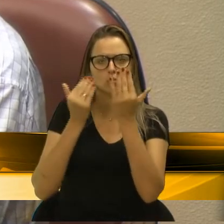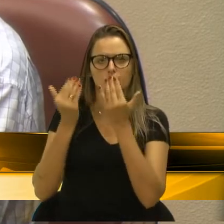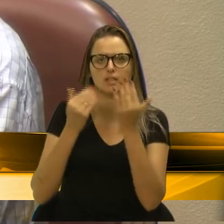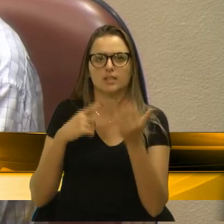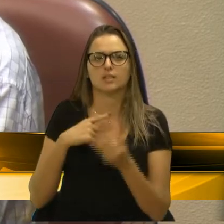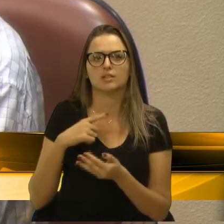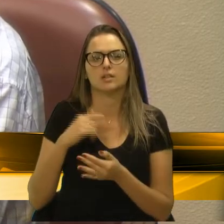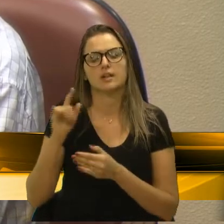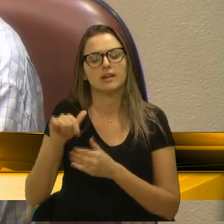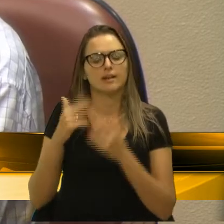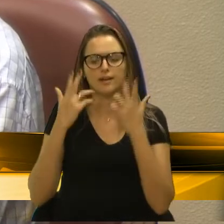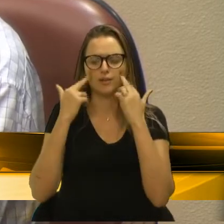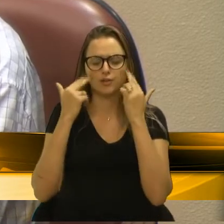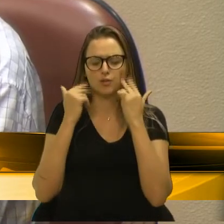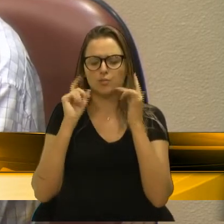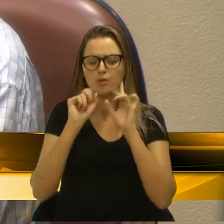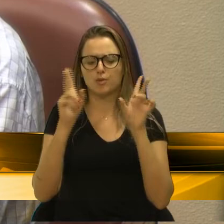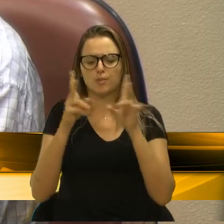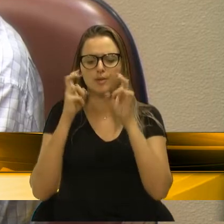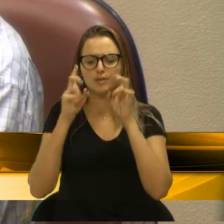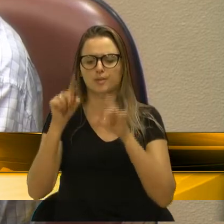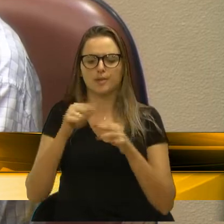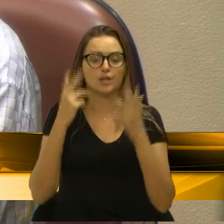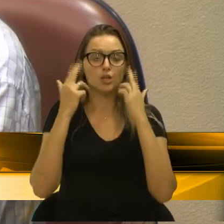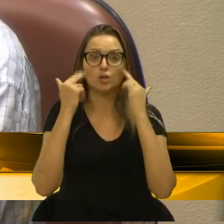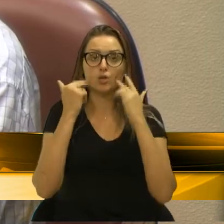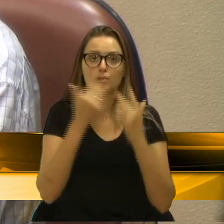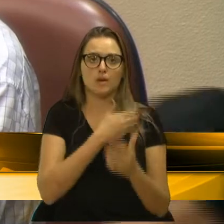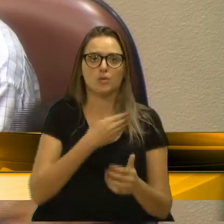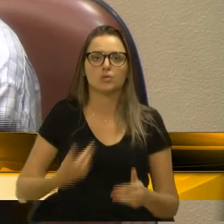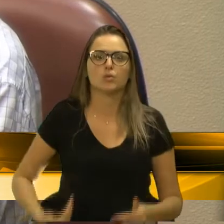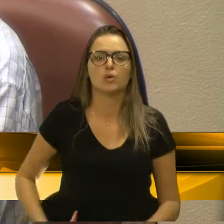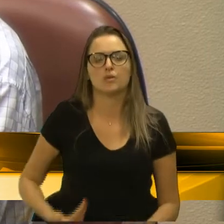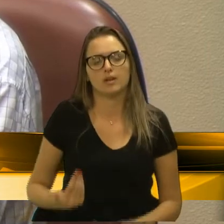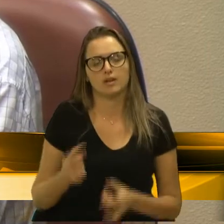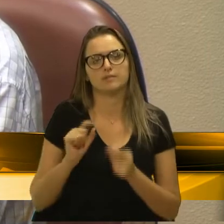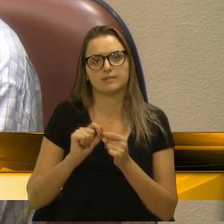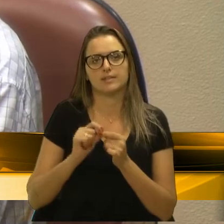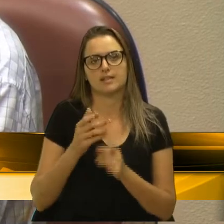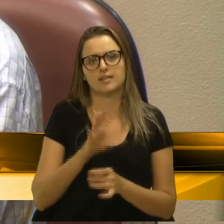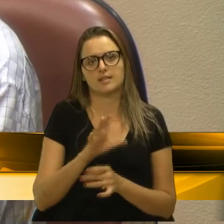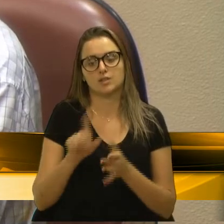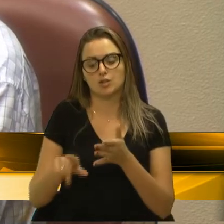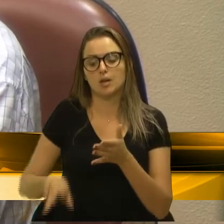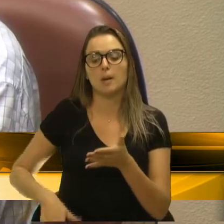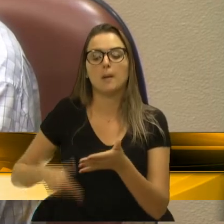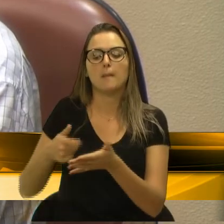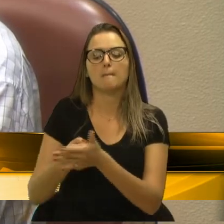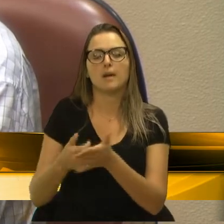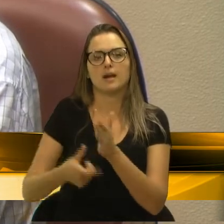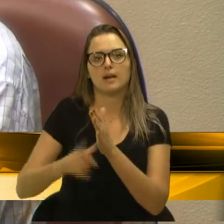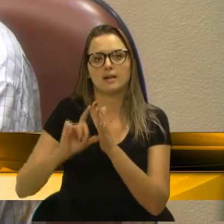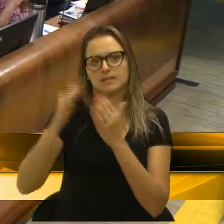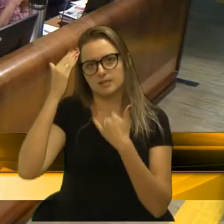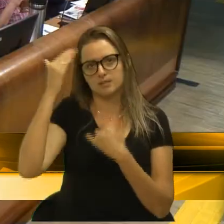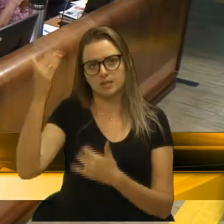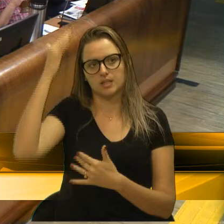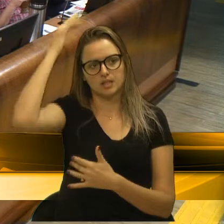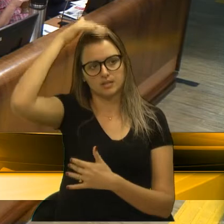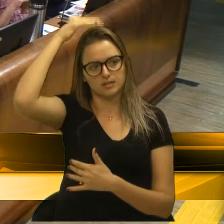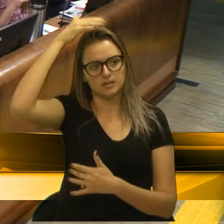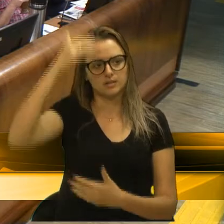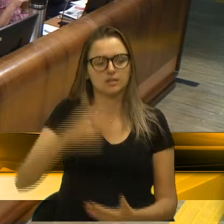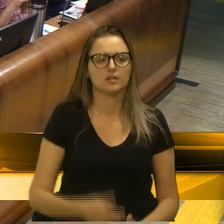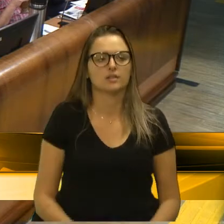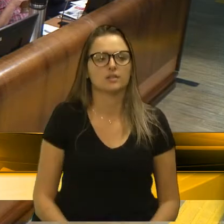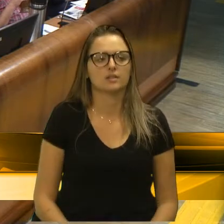é de praxe, pelo que se percebe aí, esses acontecimentos aí, né, de pagar adiantado, né. Tá bom, obrigado, vereador Tomé. Então,